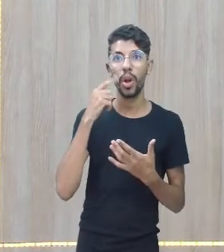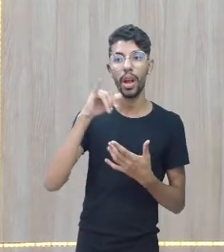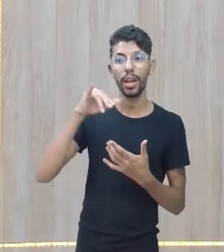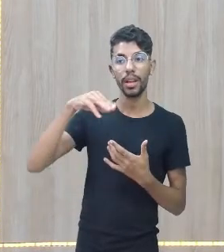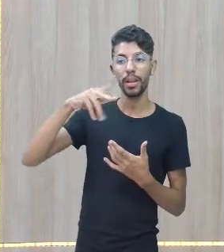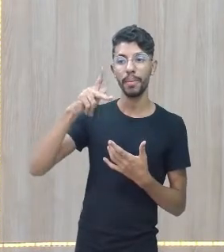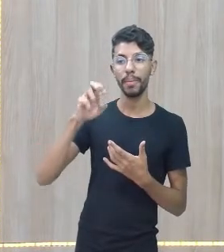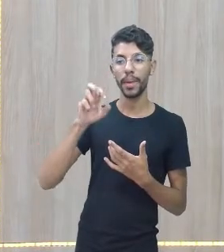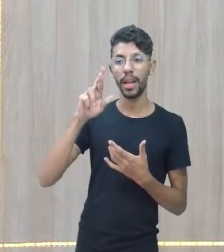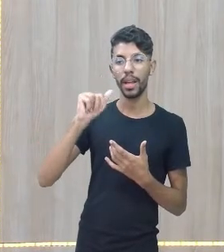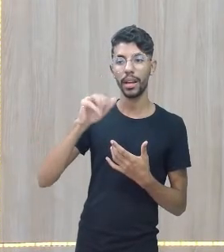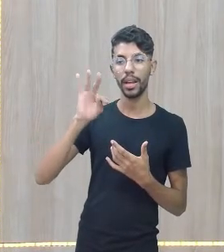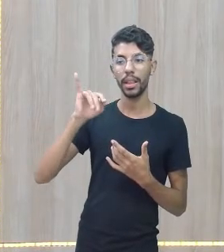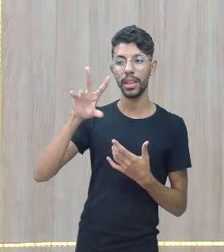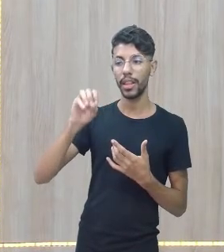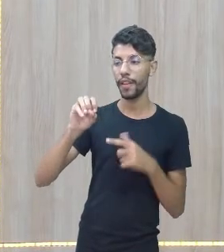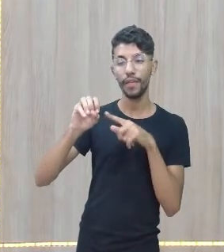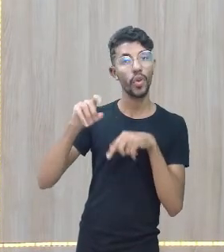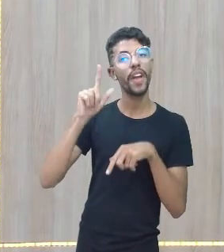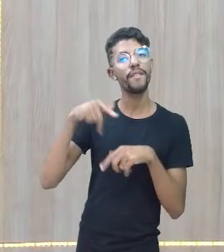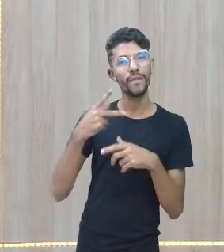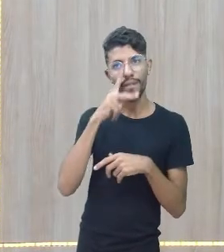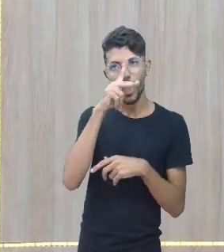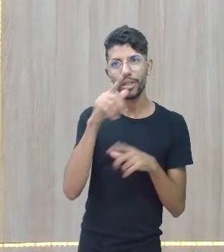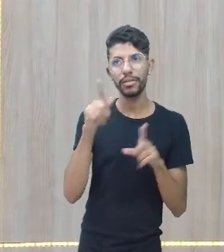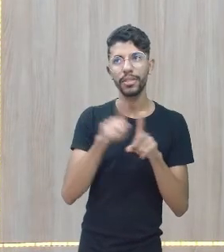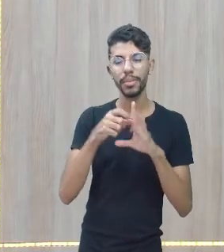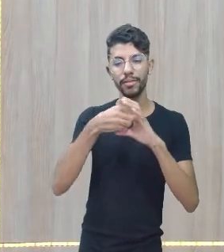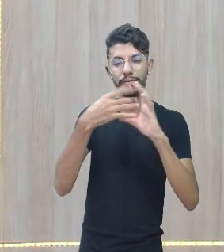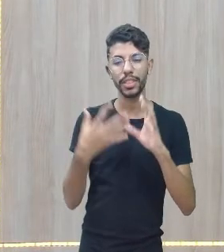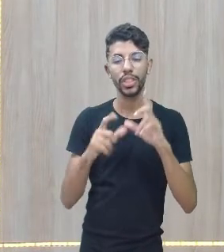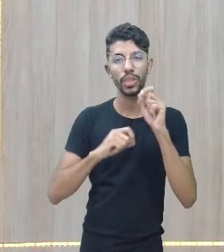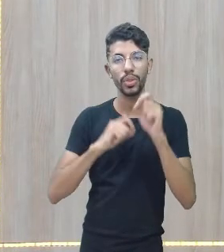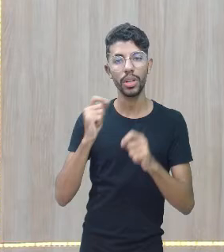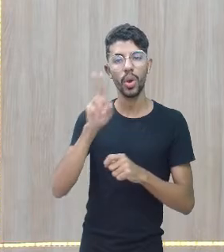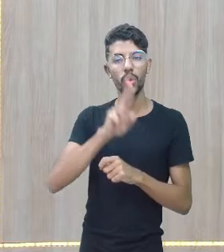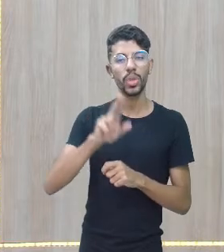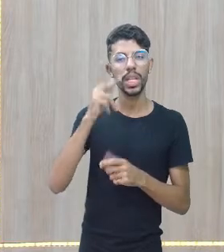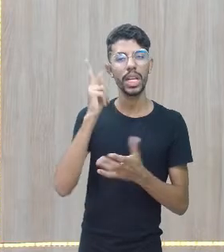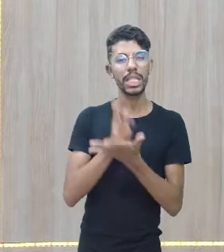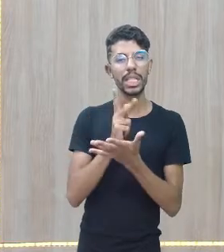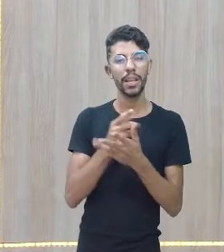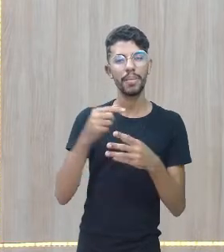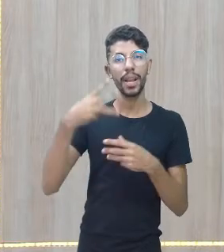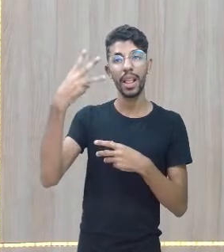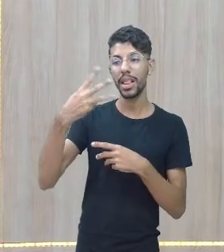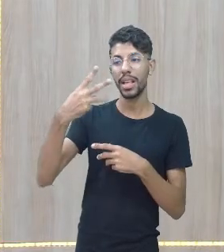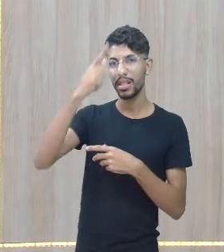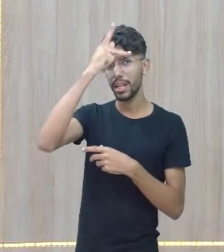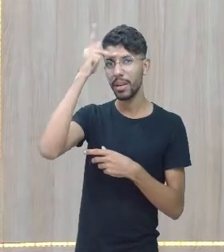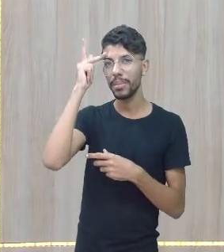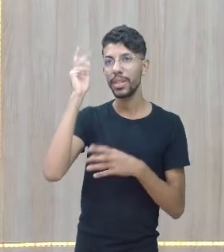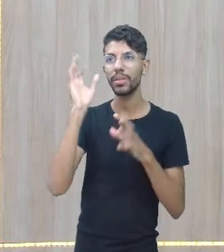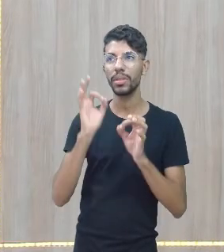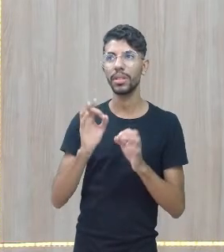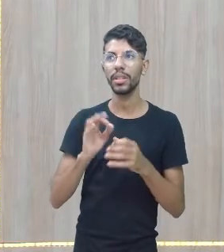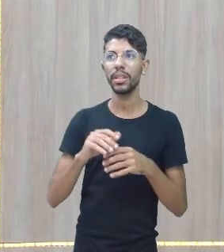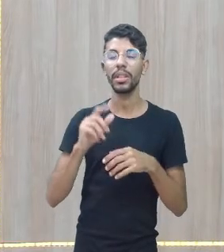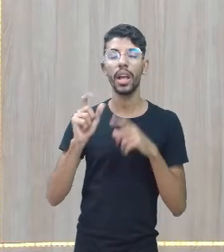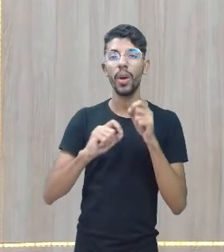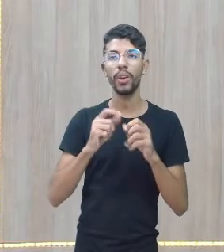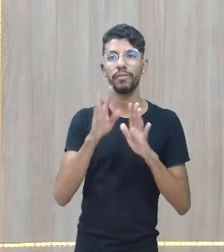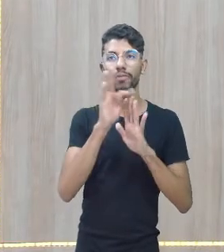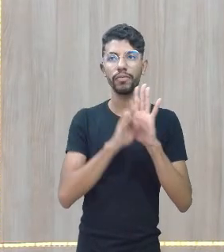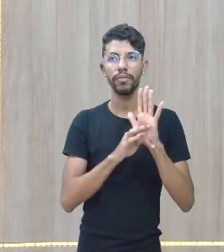muito forte e a gente também tem a característica de usar sempre a terceira pessoa. É um texto mais impessoal, tá certo? Que não